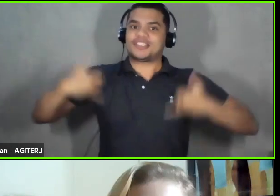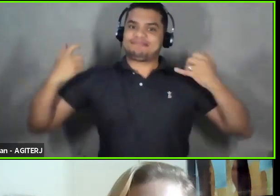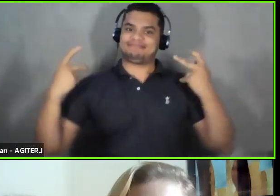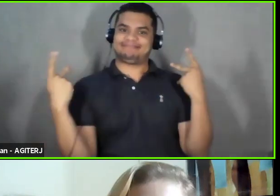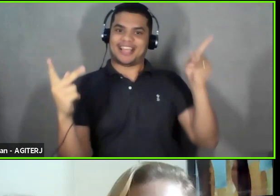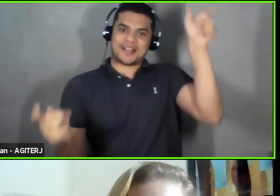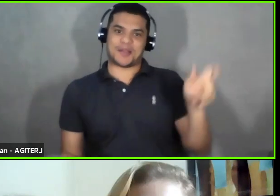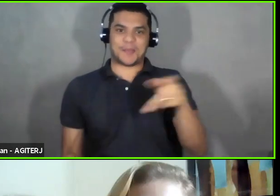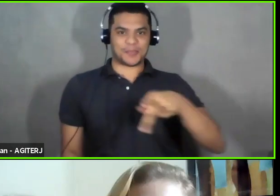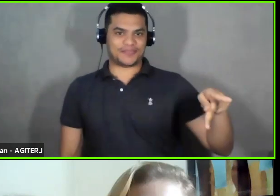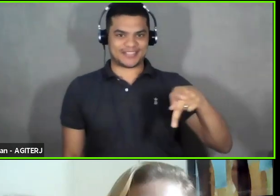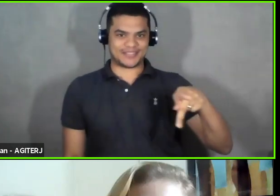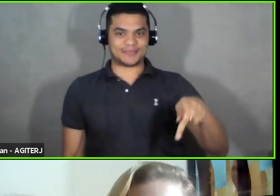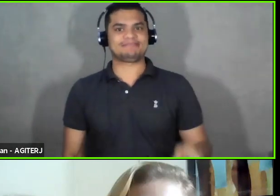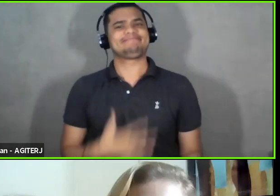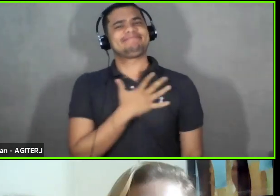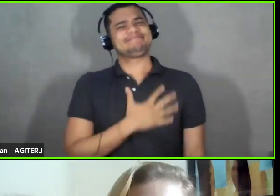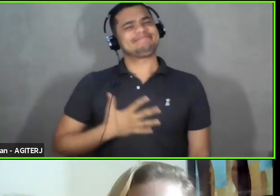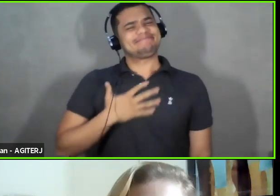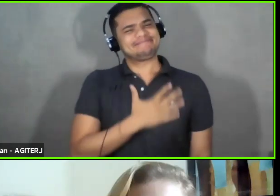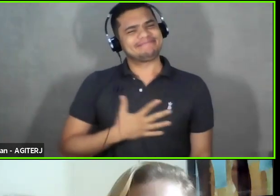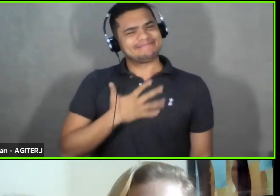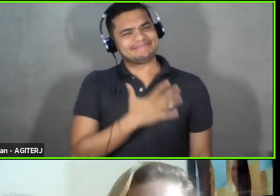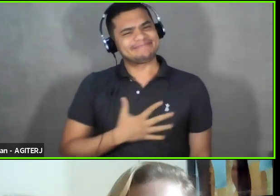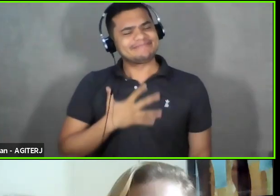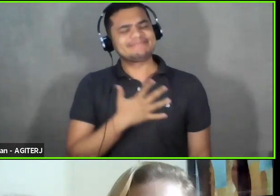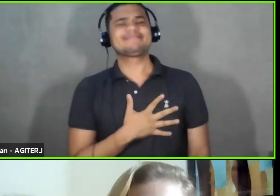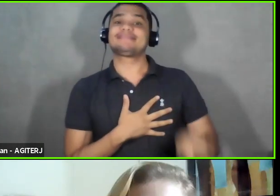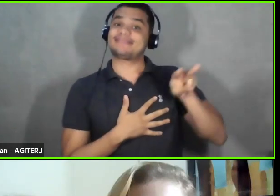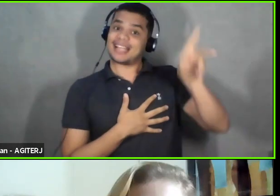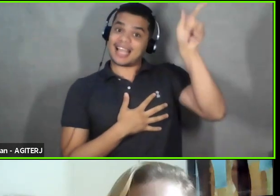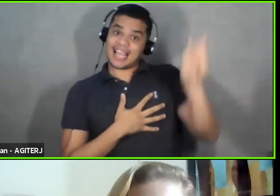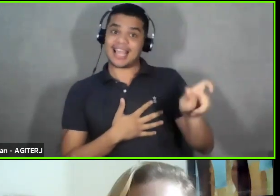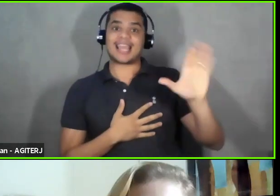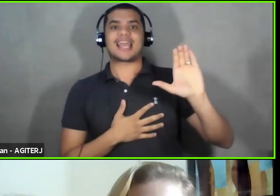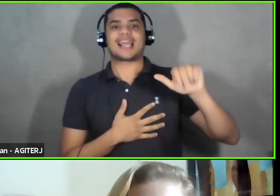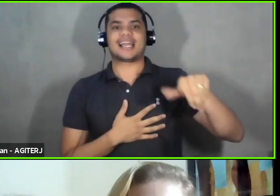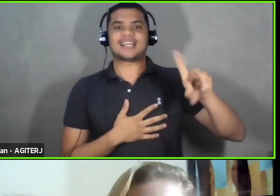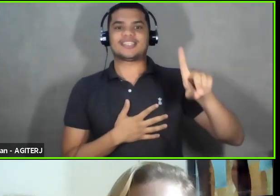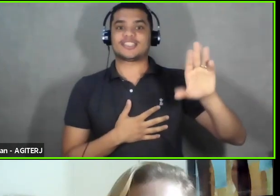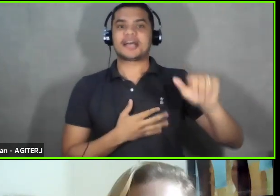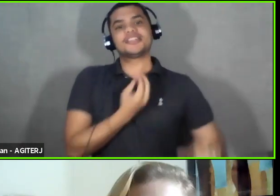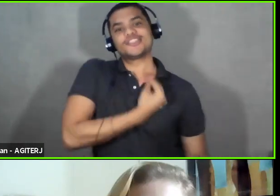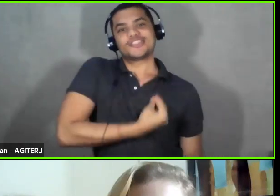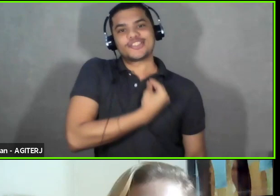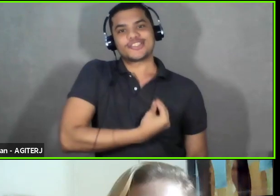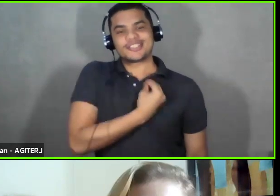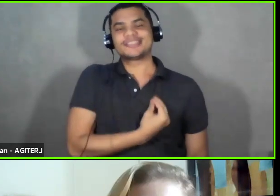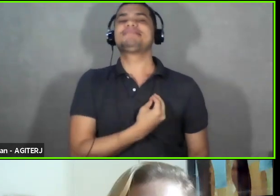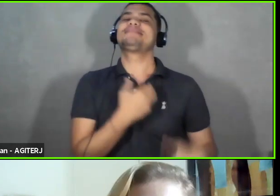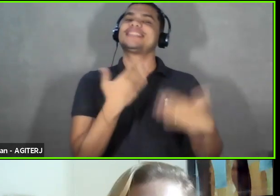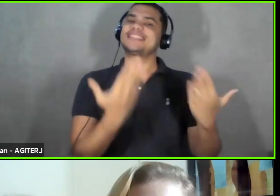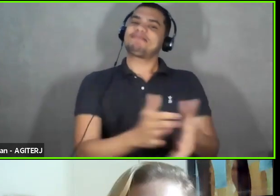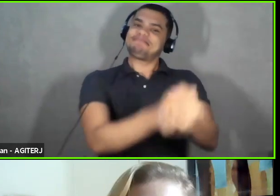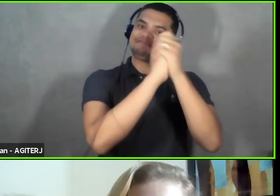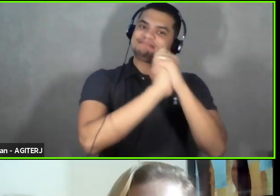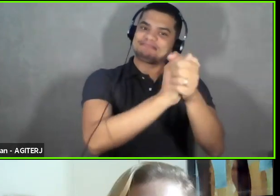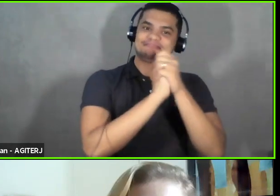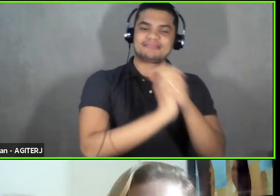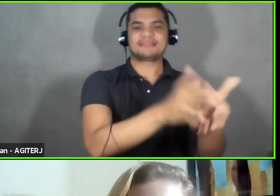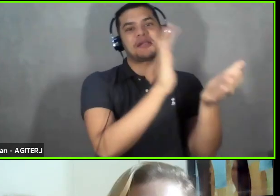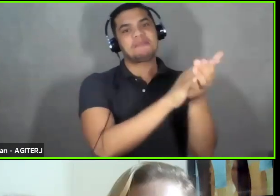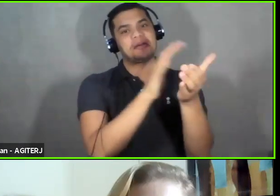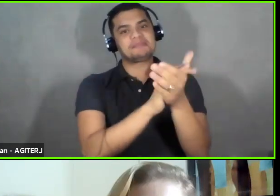muita alegria também que a gente vê que a Cândida está presente aqui e queríamos, então, dar os parabéns